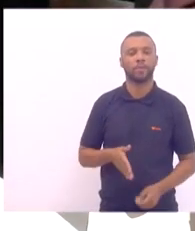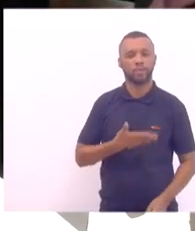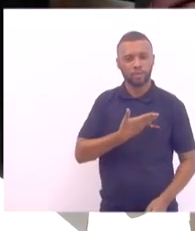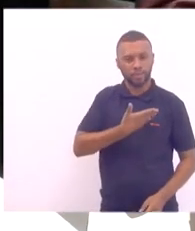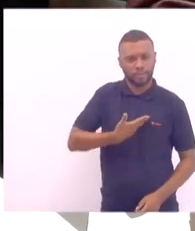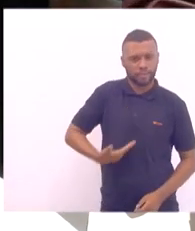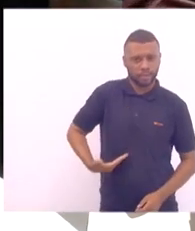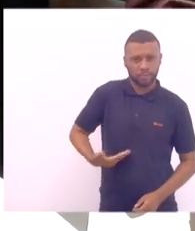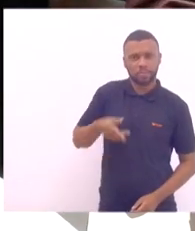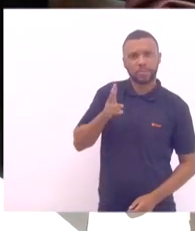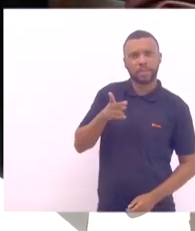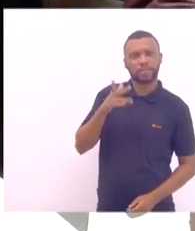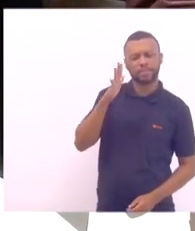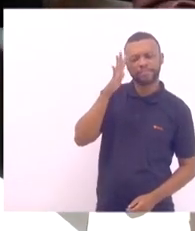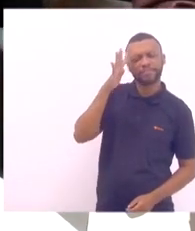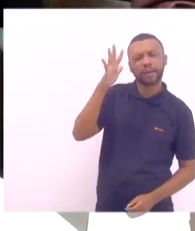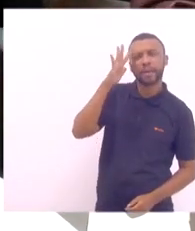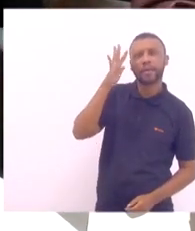O governo sempre tem em mente